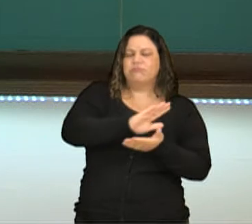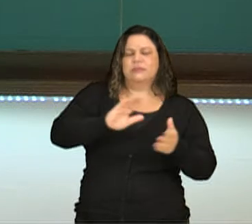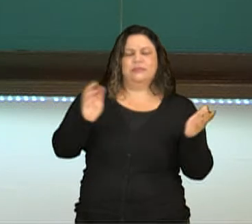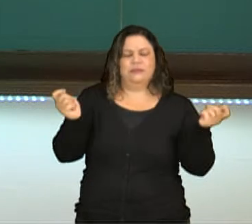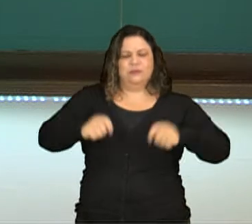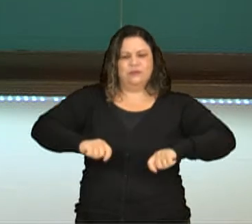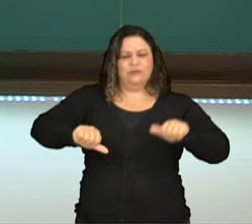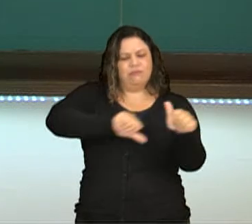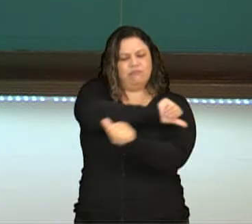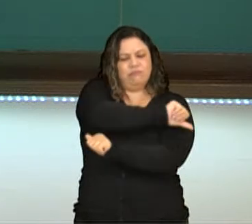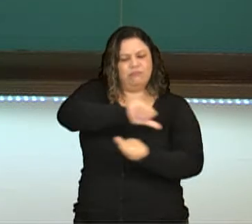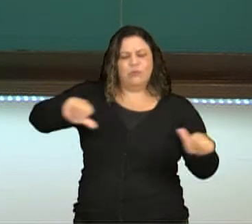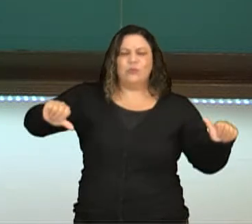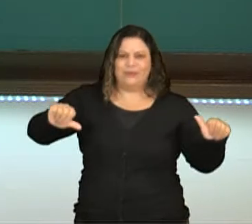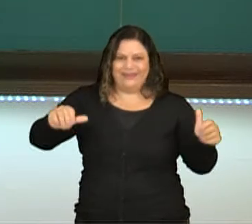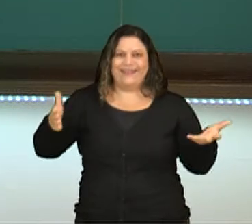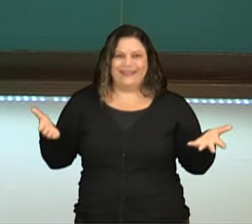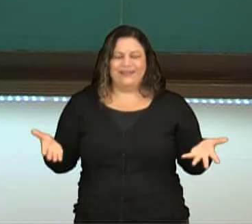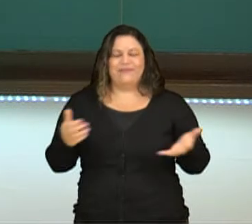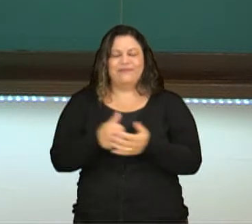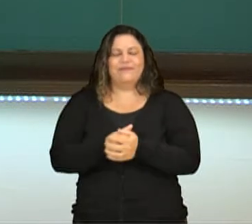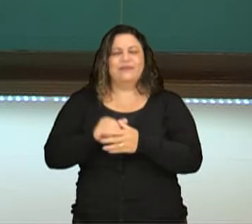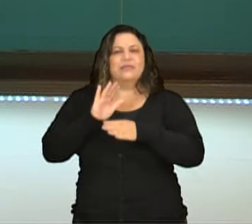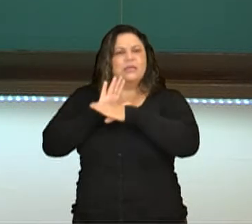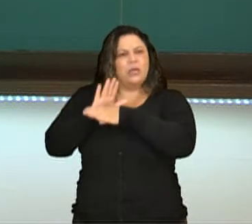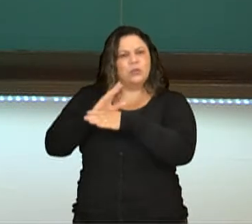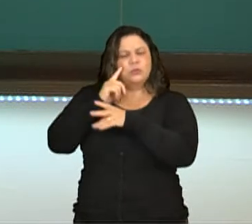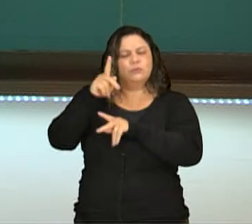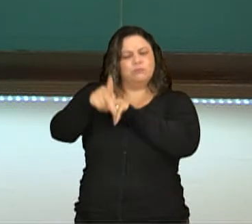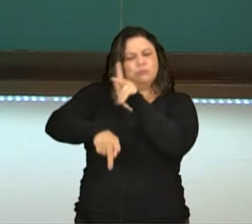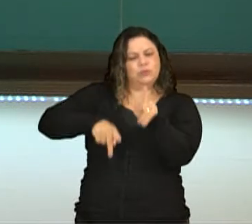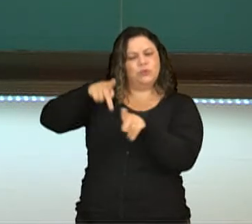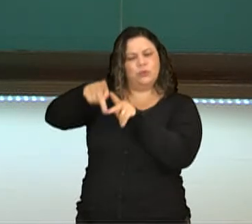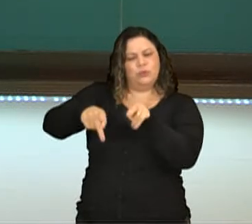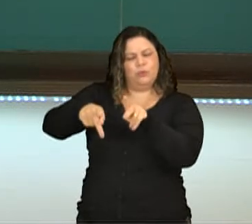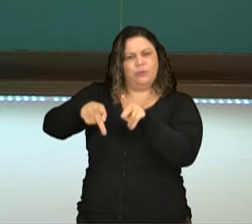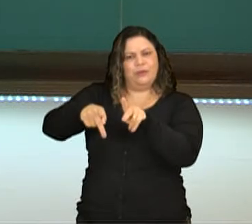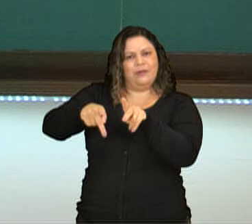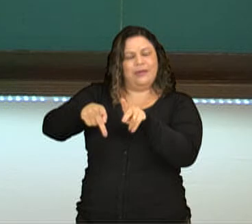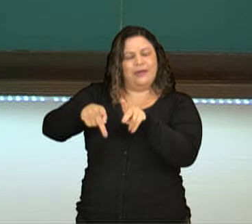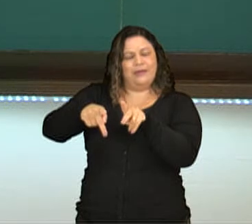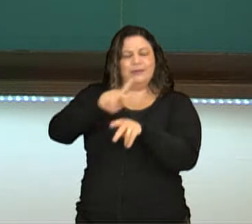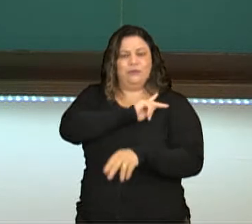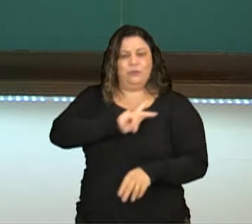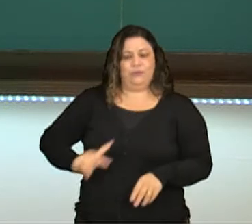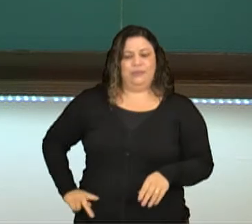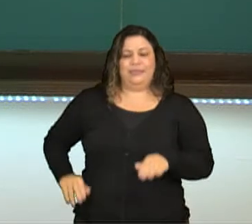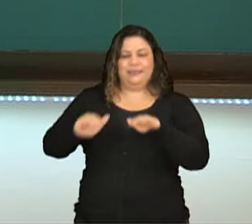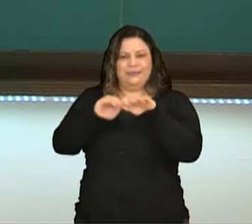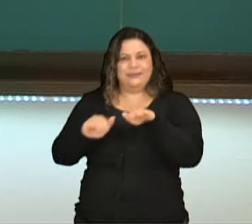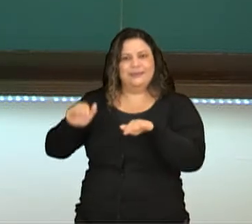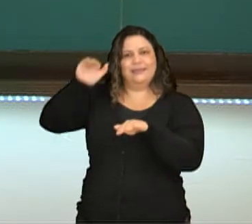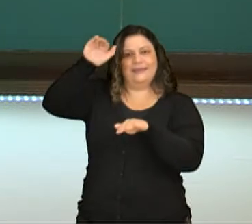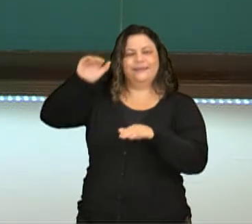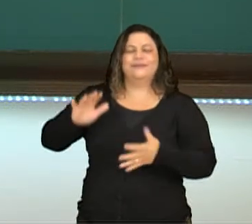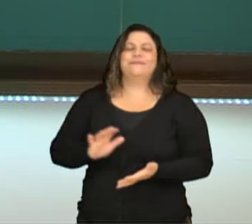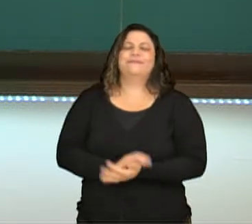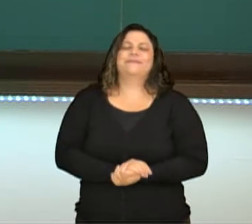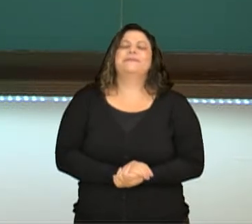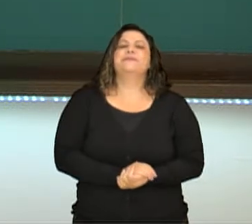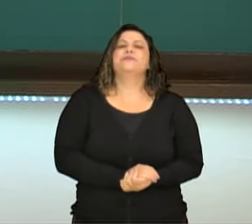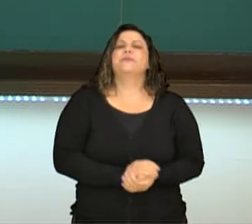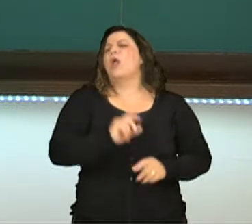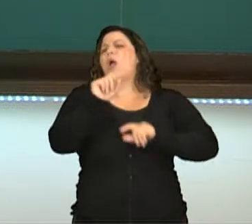República Oligárquica e ajudaram a construir essa imagem popular do presidente Vargas. O que você